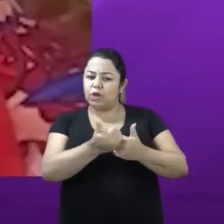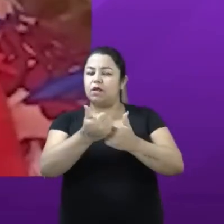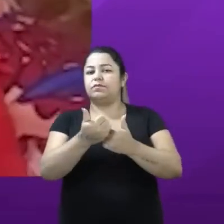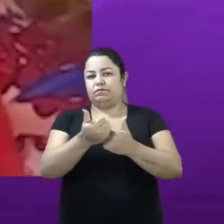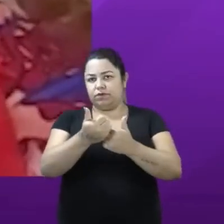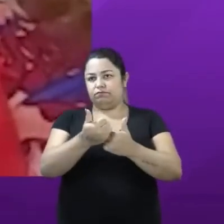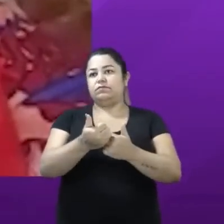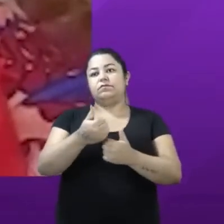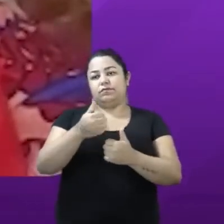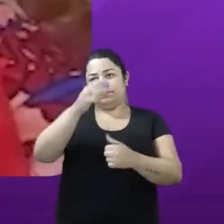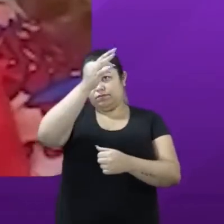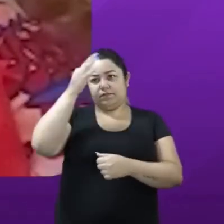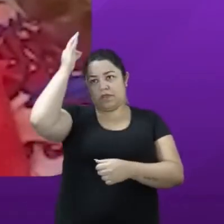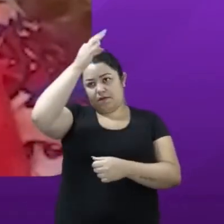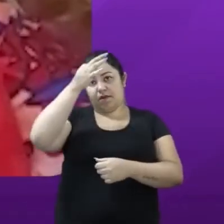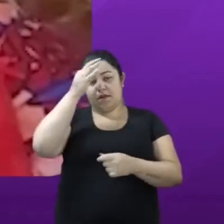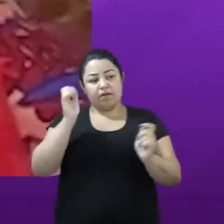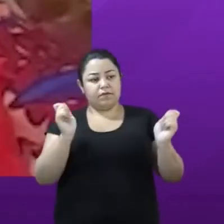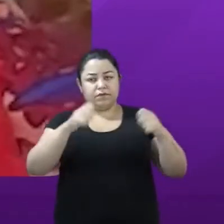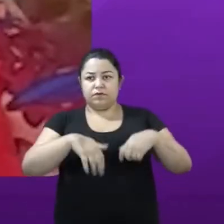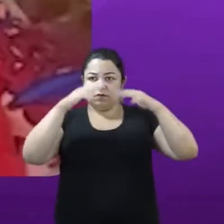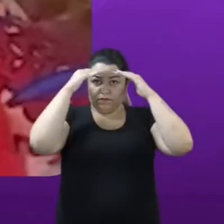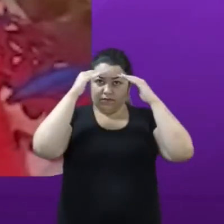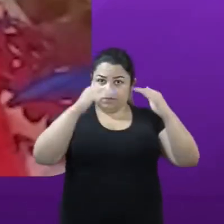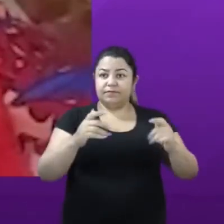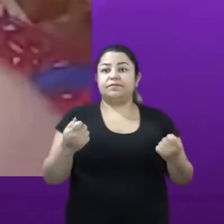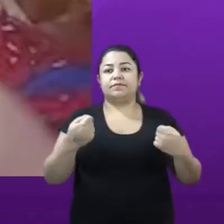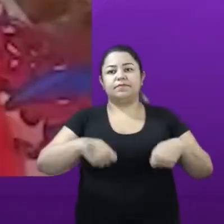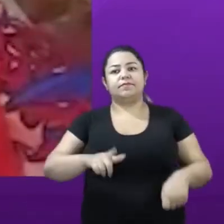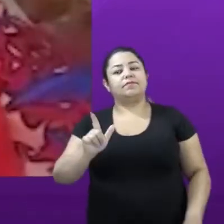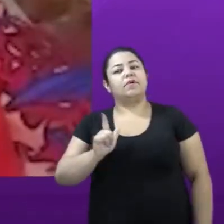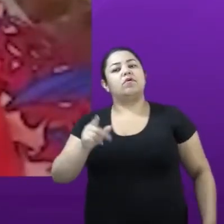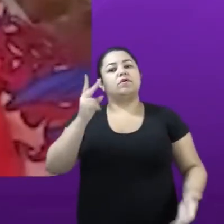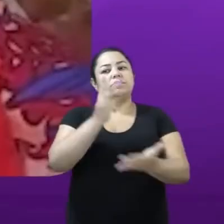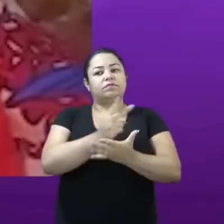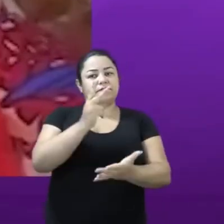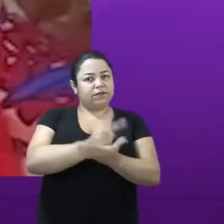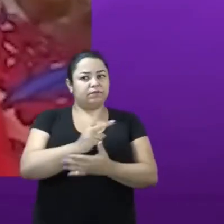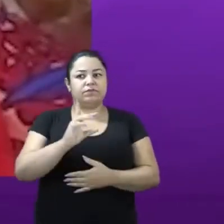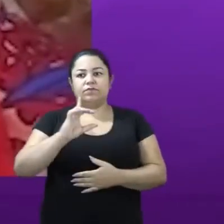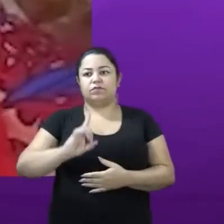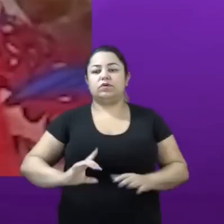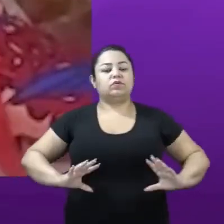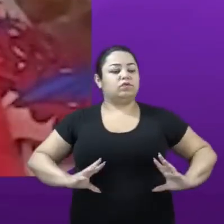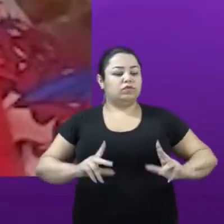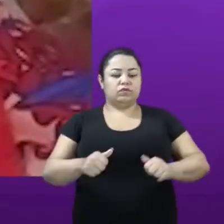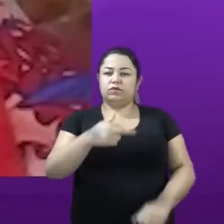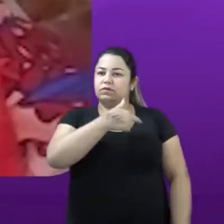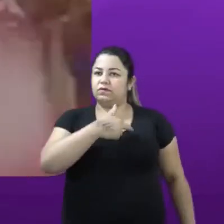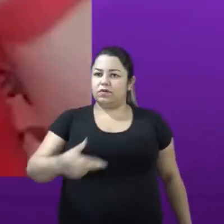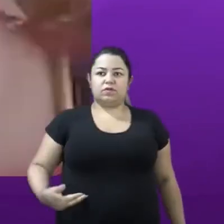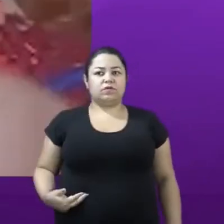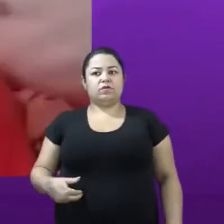espiritual, mas nós precisamos ser respeitados. Nós precisamos de ter os mesmos direitos de que todas as religiões, sem